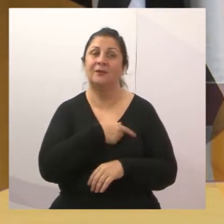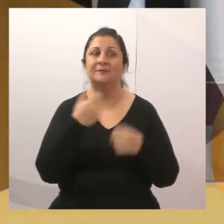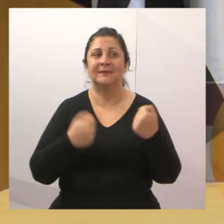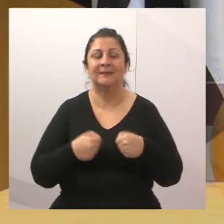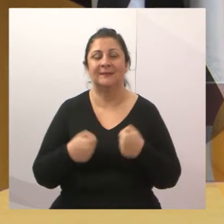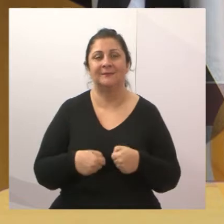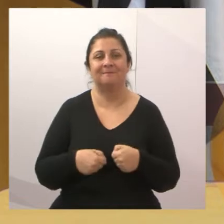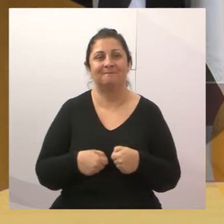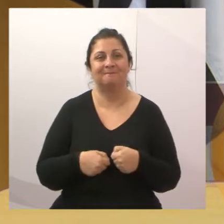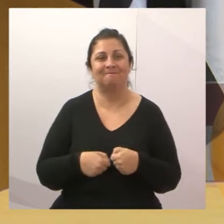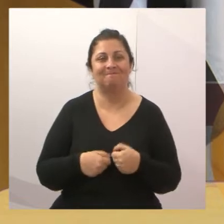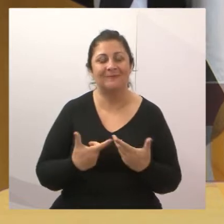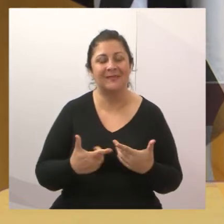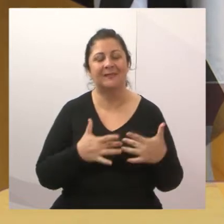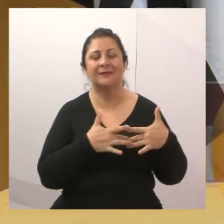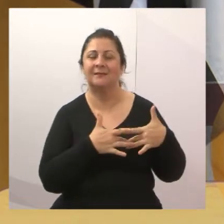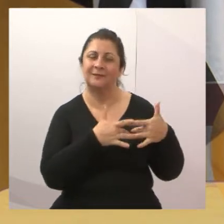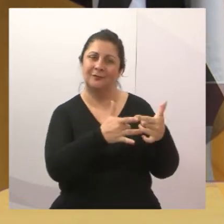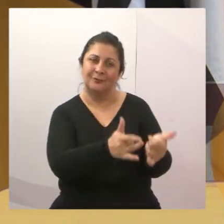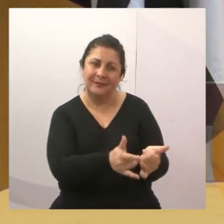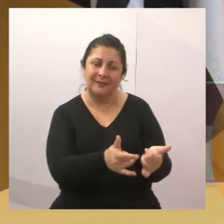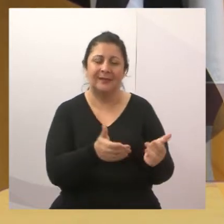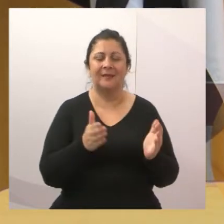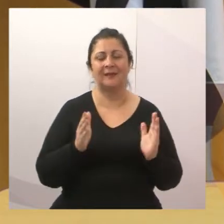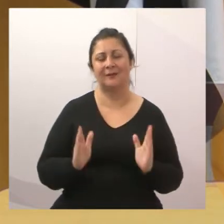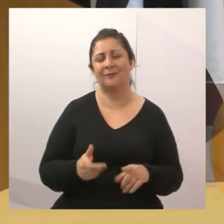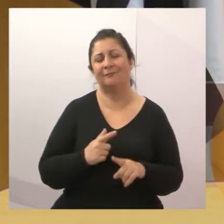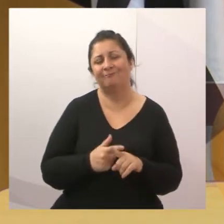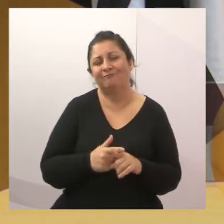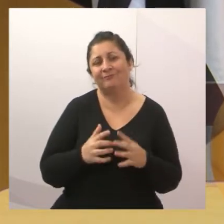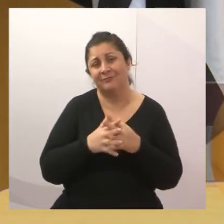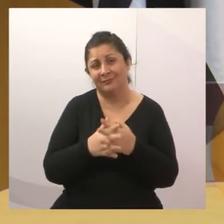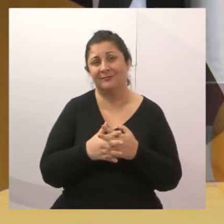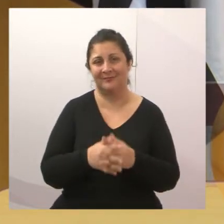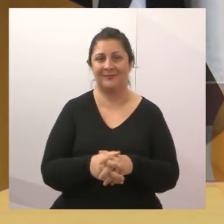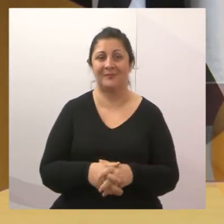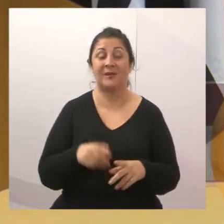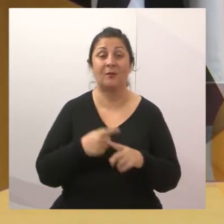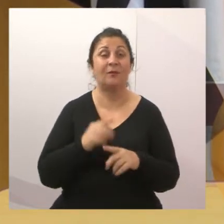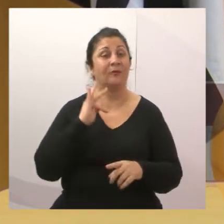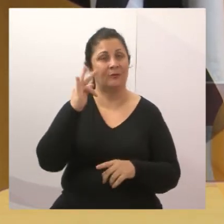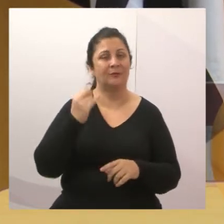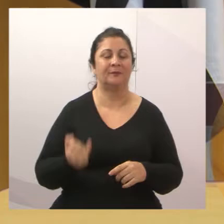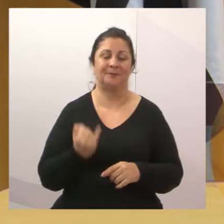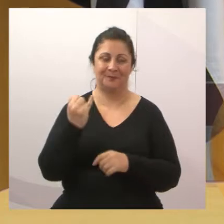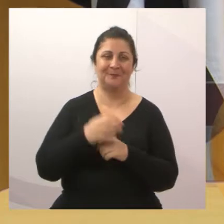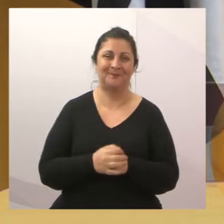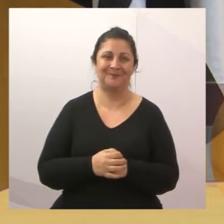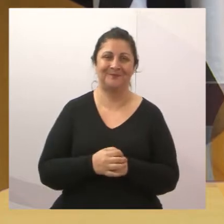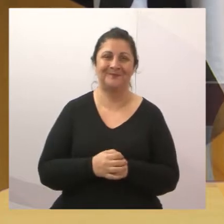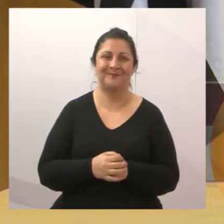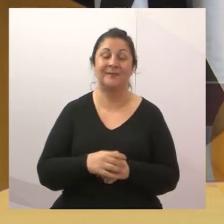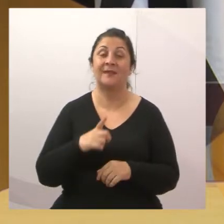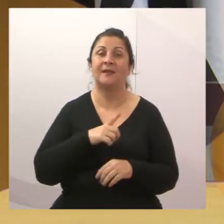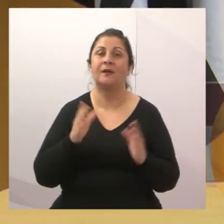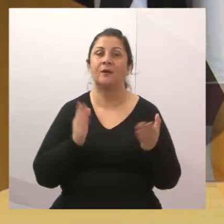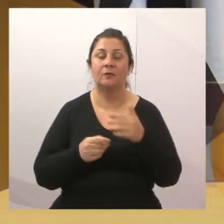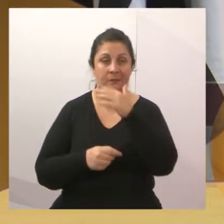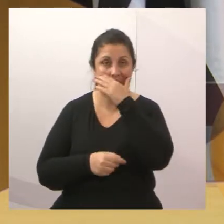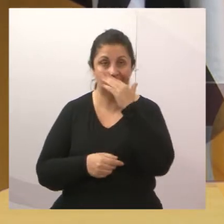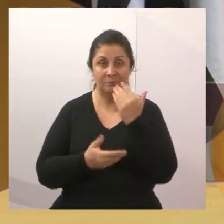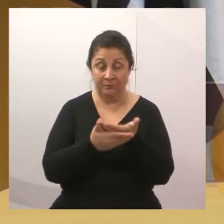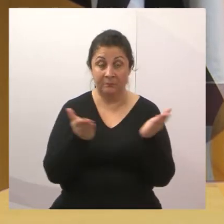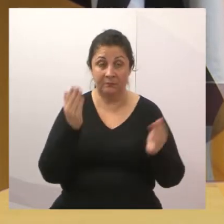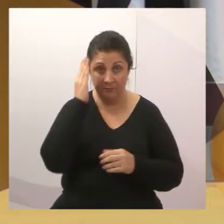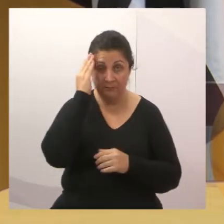às vezes, ser solidário a este momento delicado, mas são importantes essas ações. Nós temos hoje, para que vocês